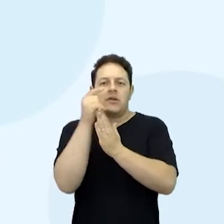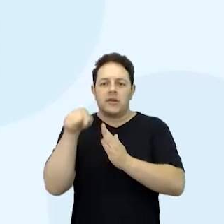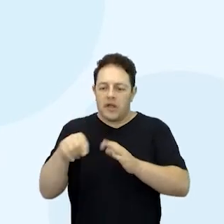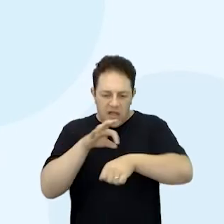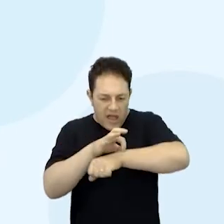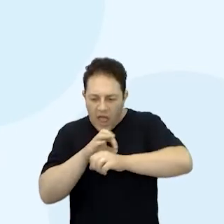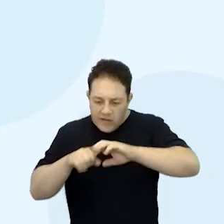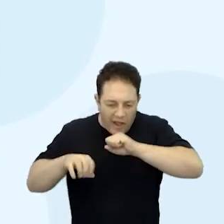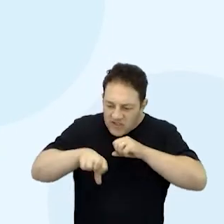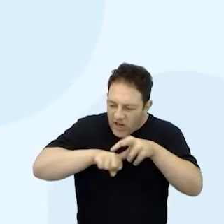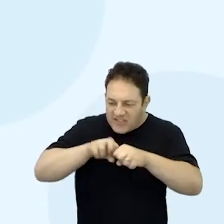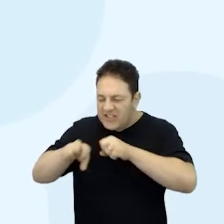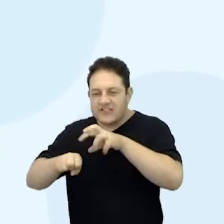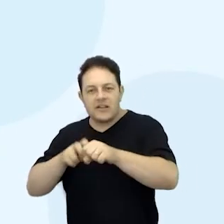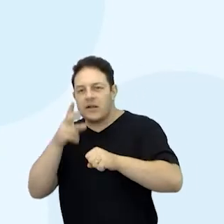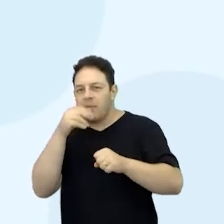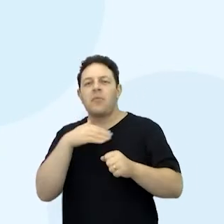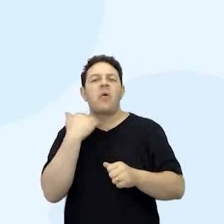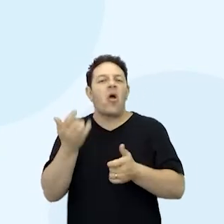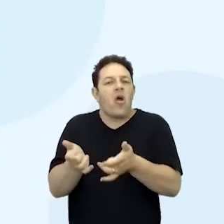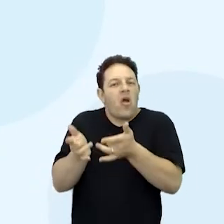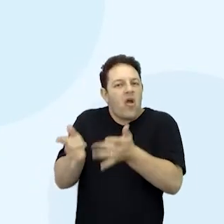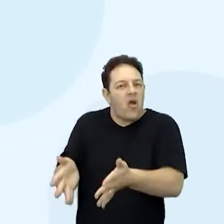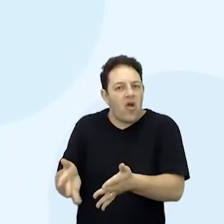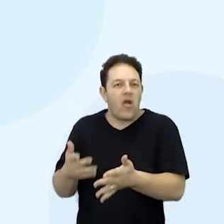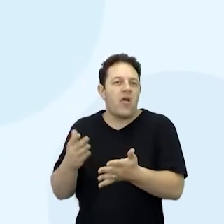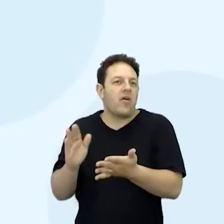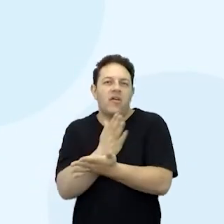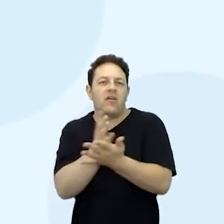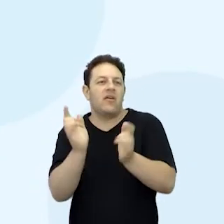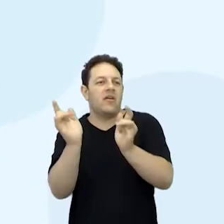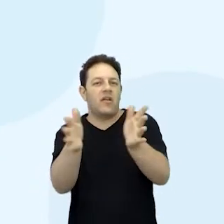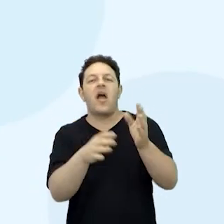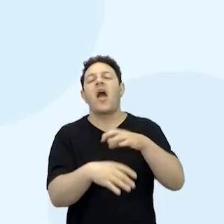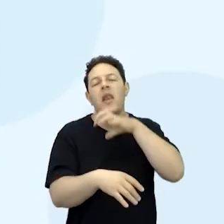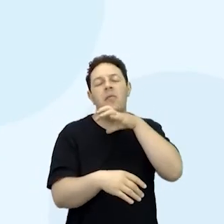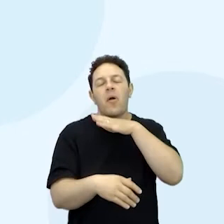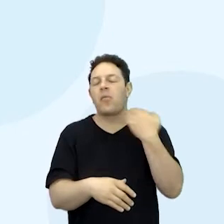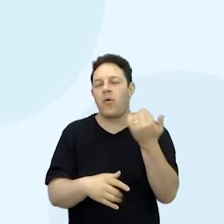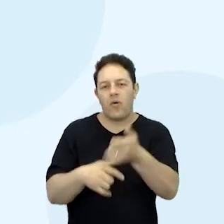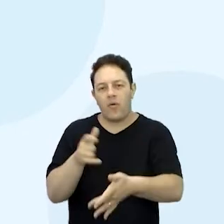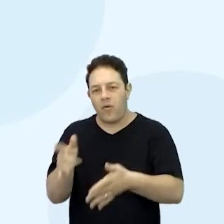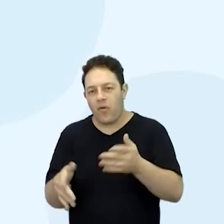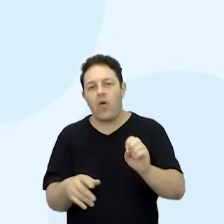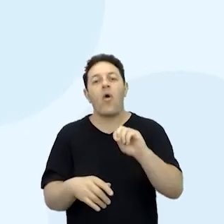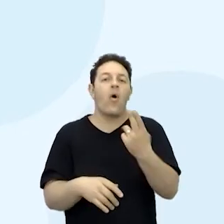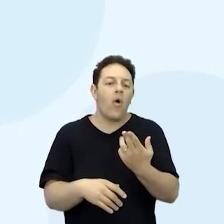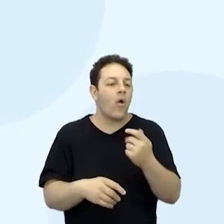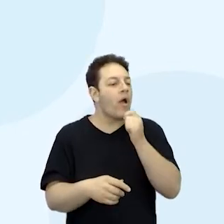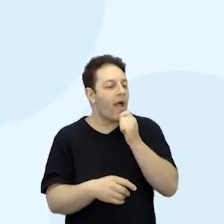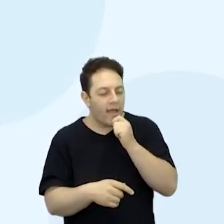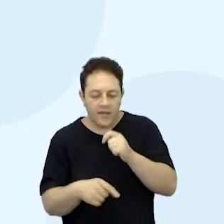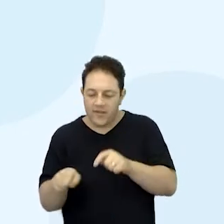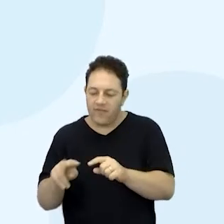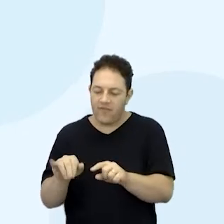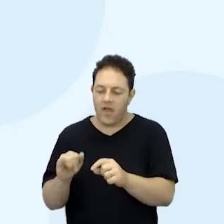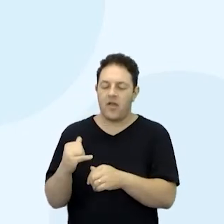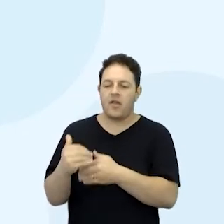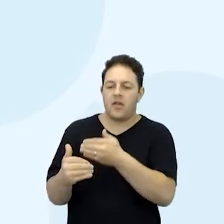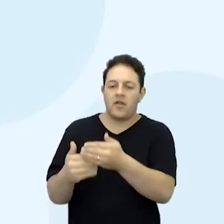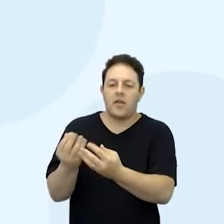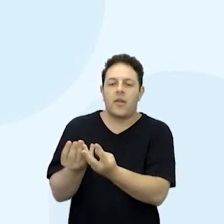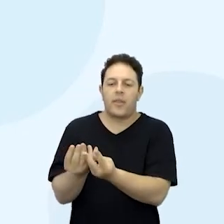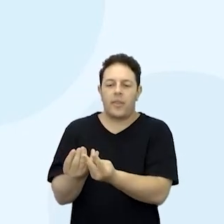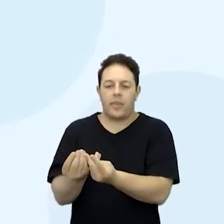carne que tava ali é morta de indivíduos mortos ou a carne que estava iniciando o processo de